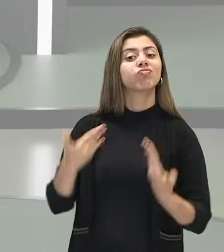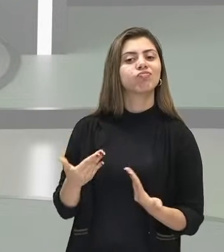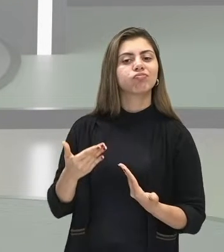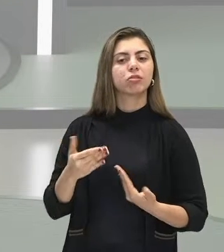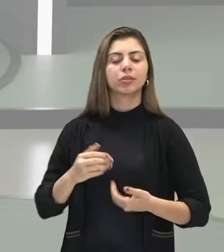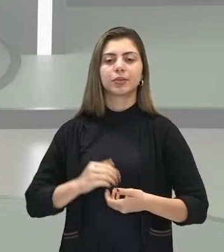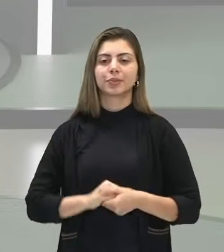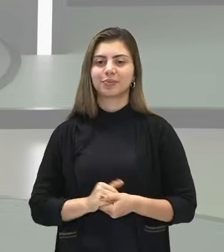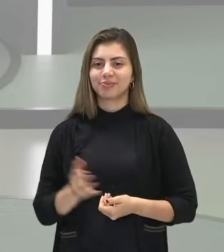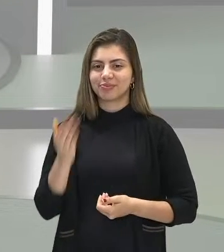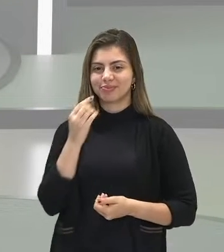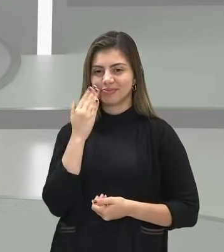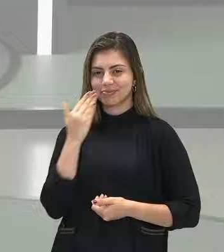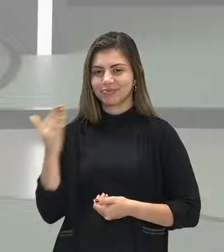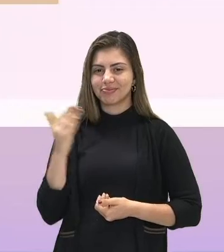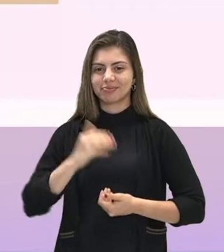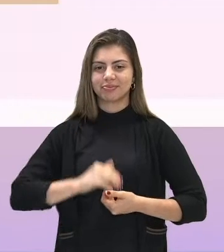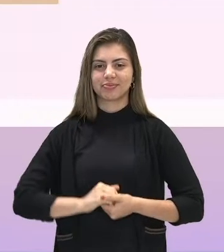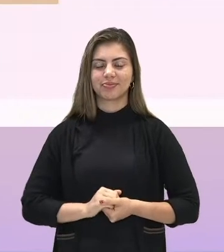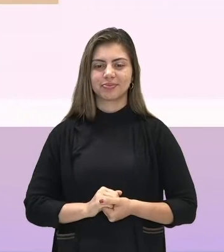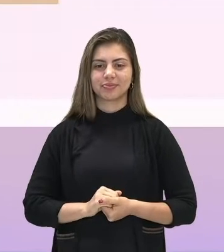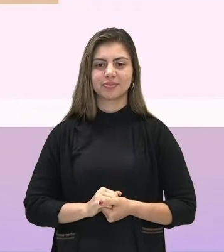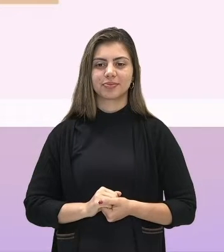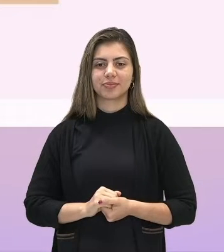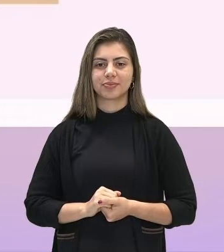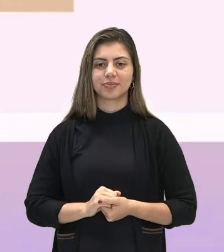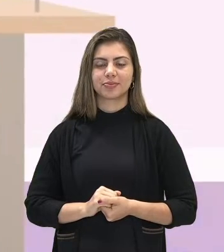energia. Vamos assistir?